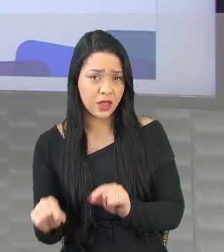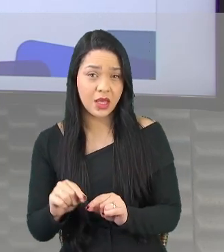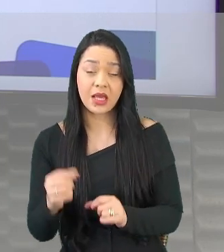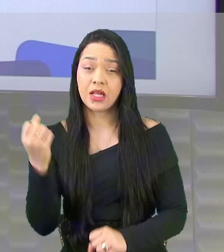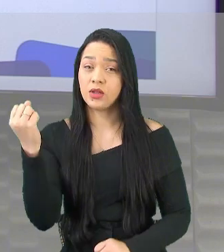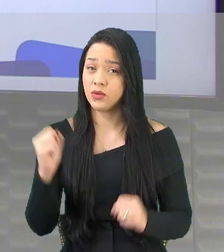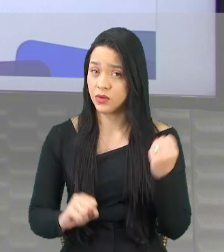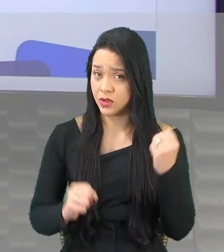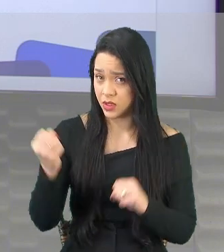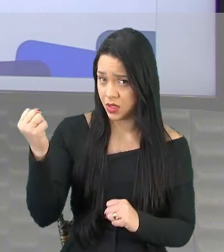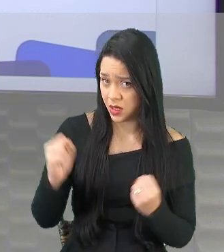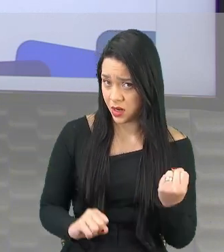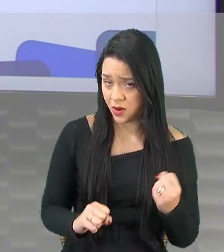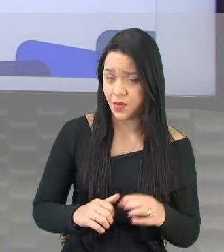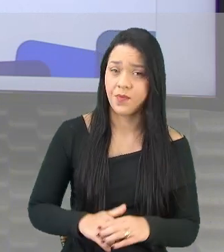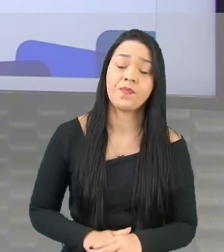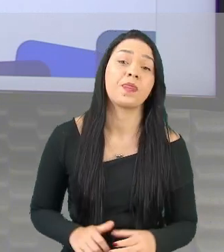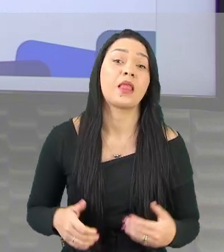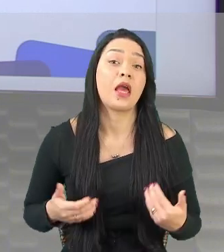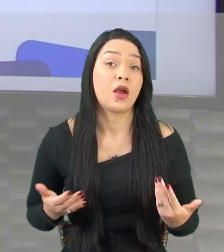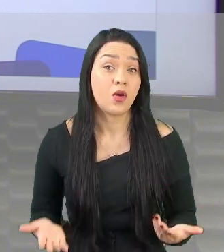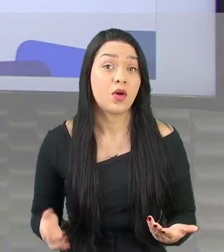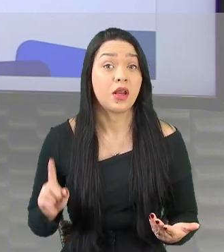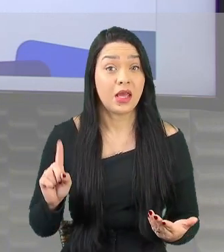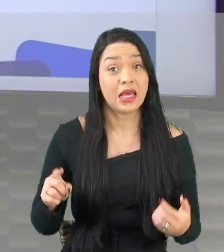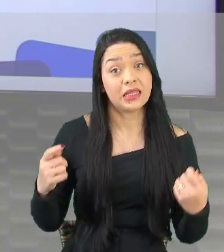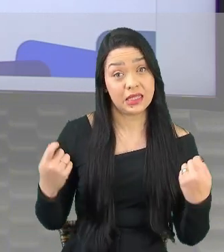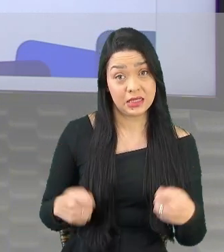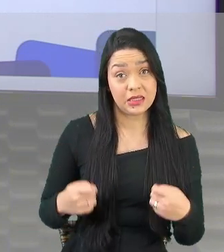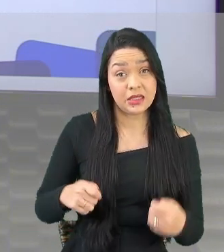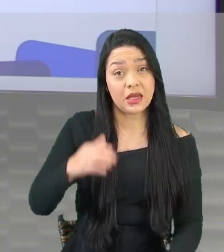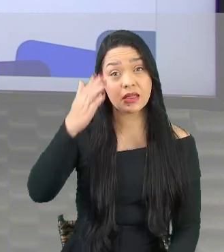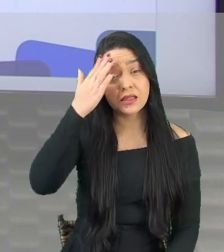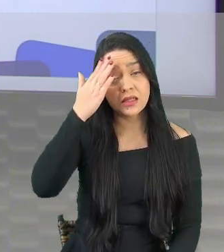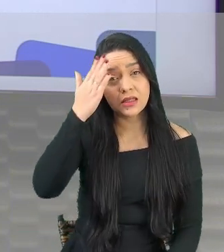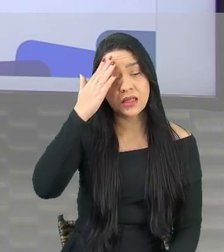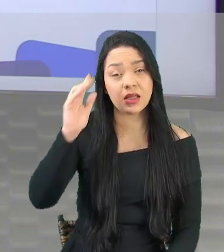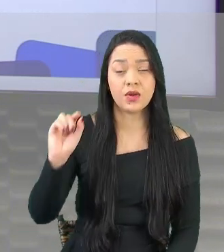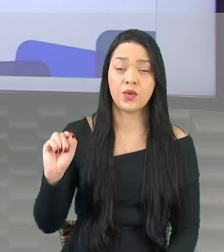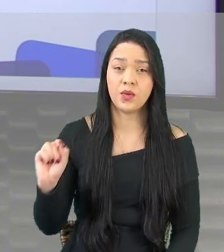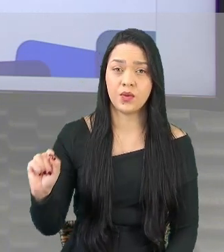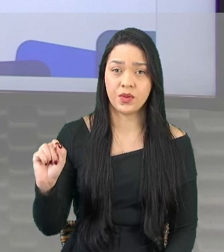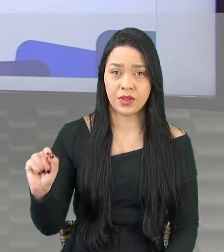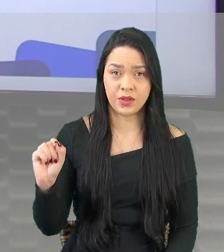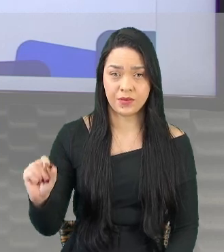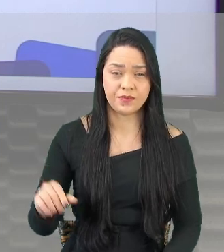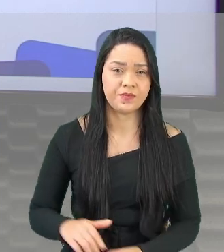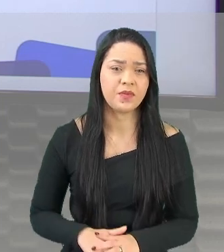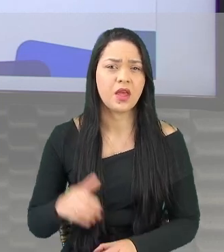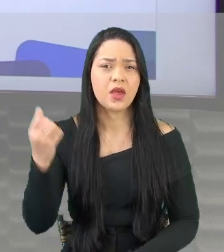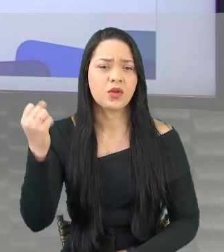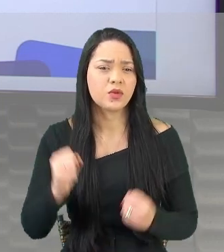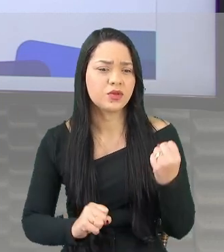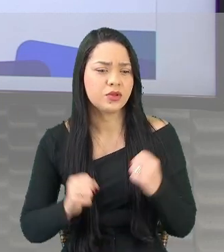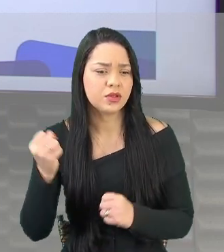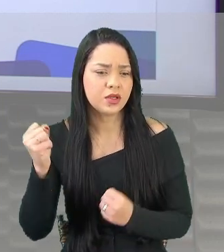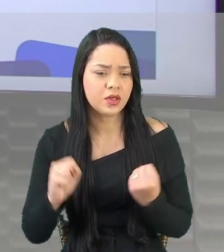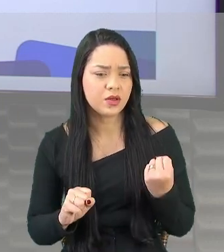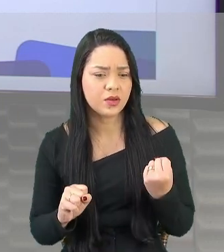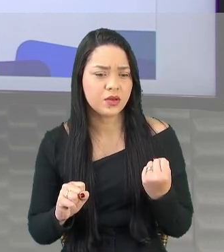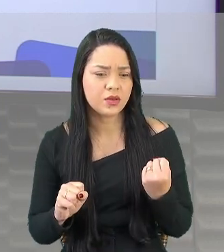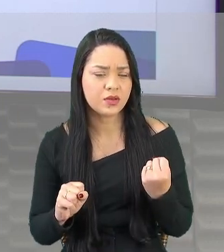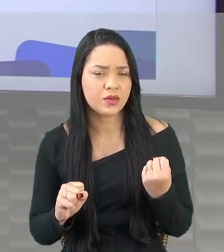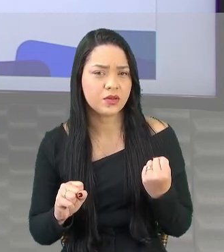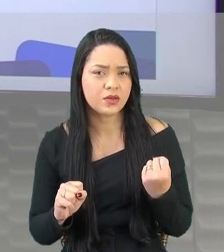Industrial. Agora, é necessário entender que esta Revolução Industrial não